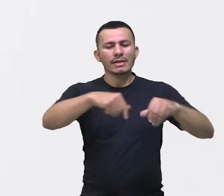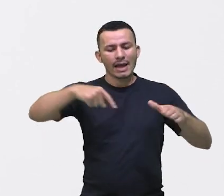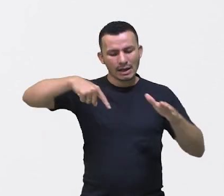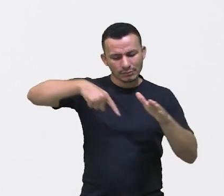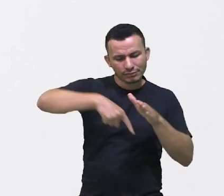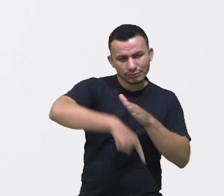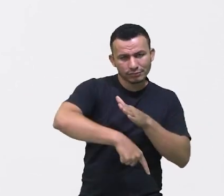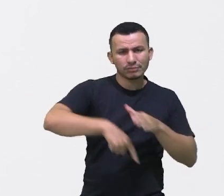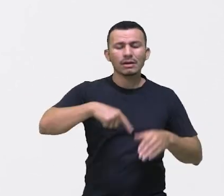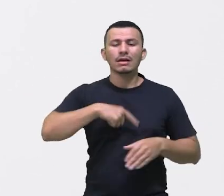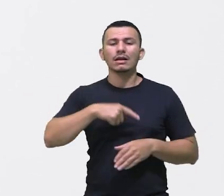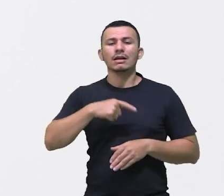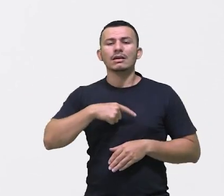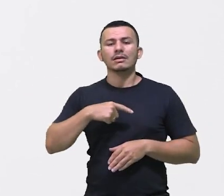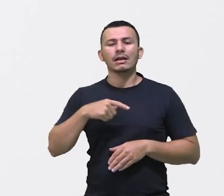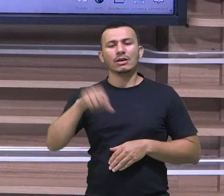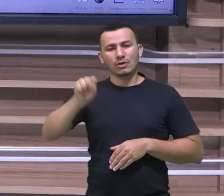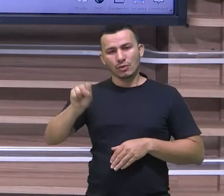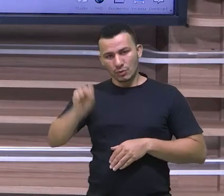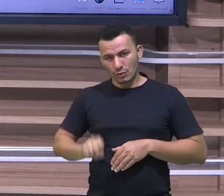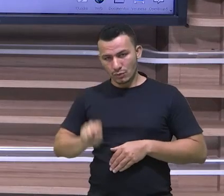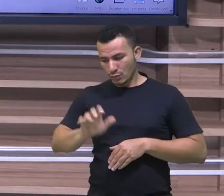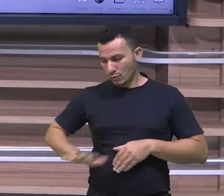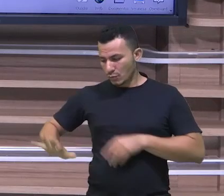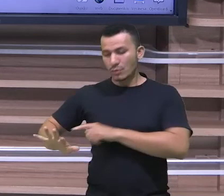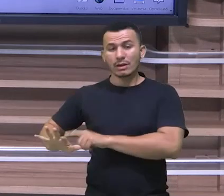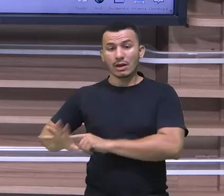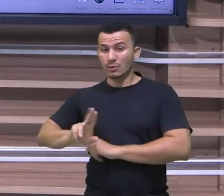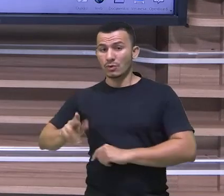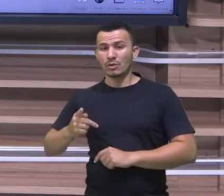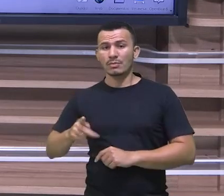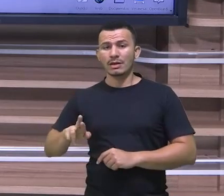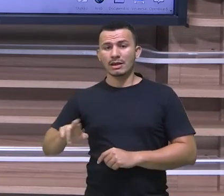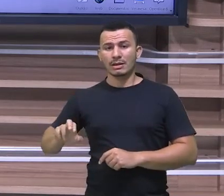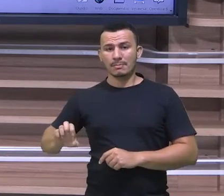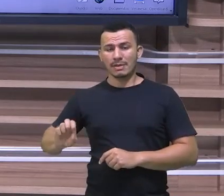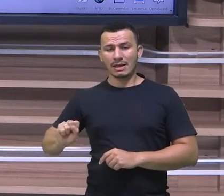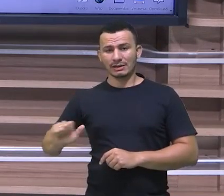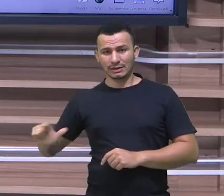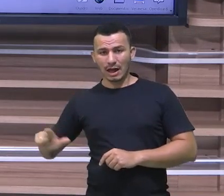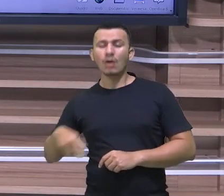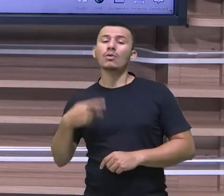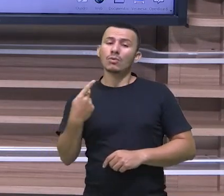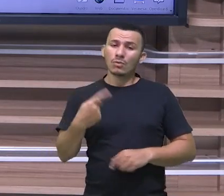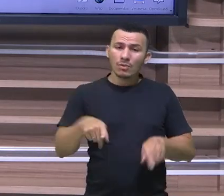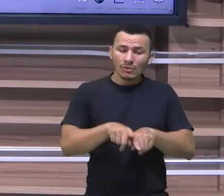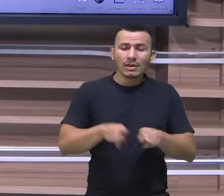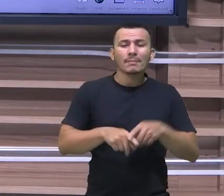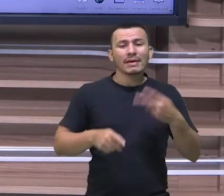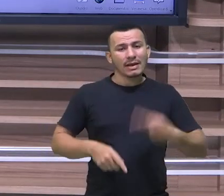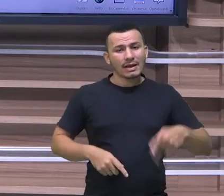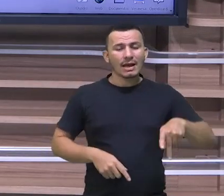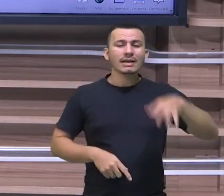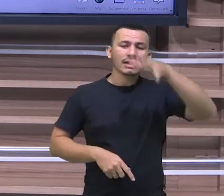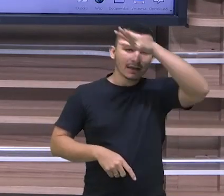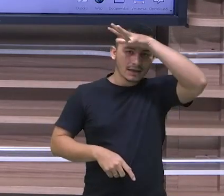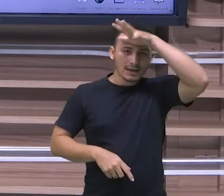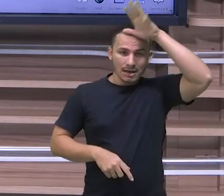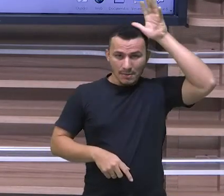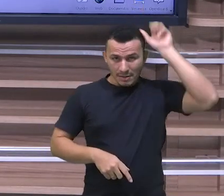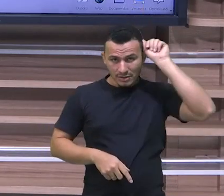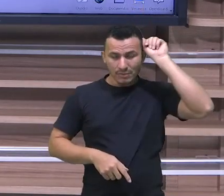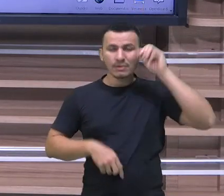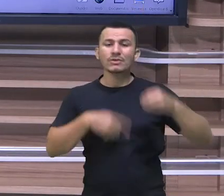o pré-sal, lá no sudeste do nosso Brasil, e também nós podemos citar aqui na região do Amazonas, né, do estado do Amazonas,